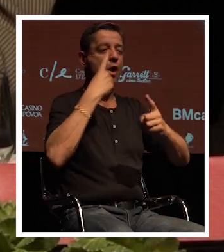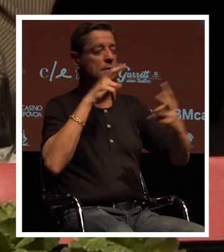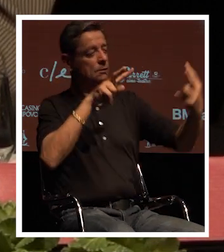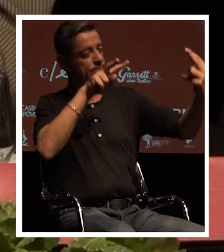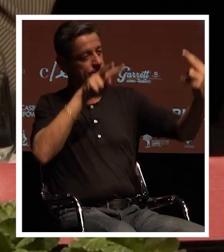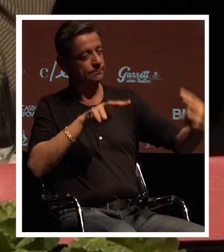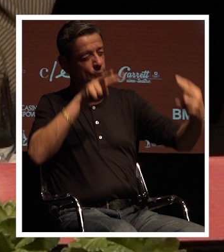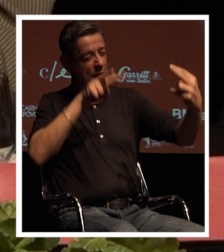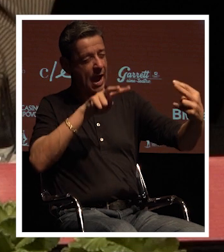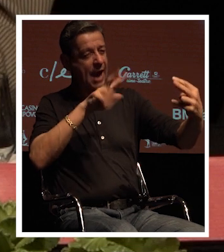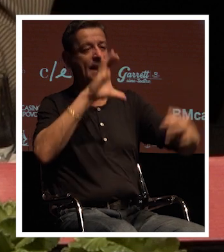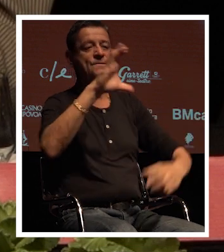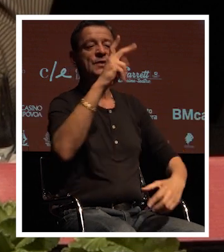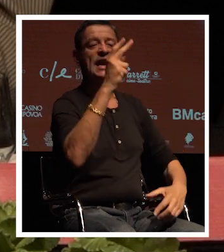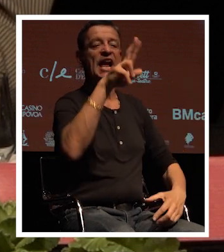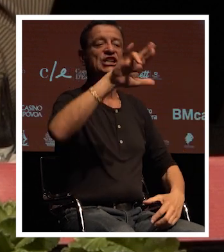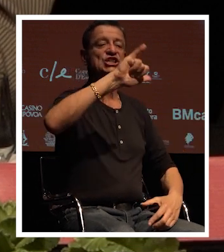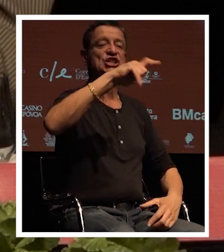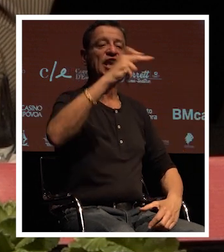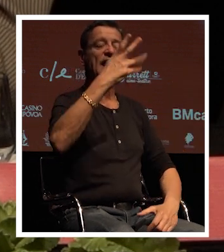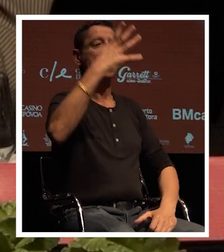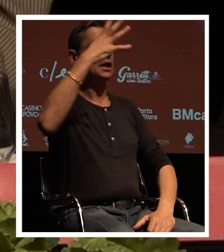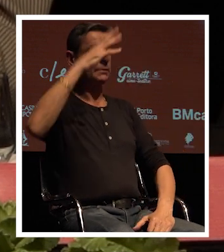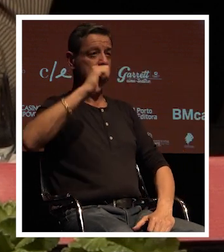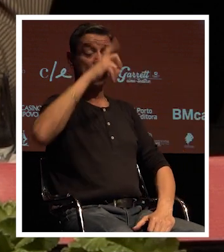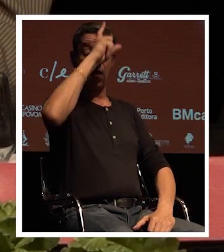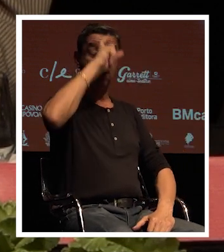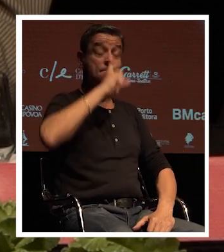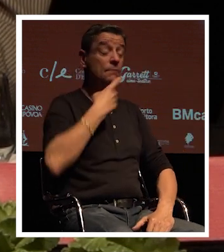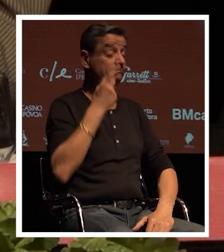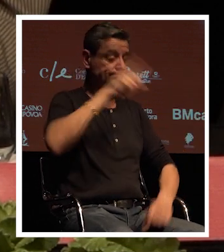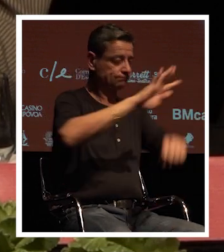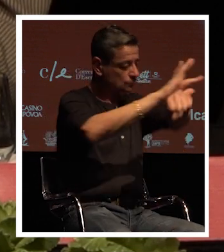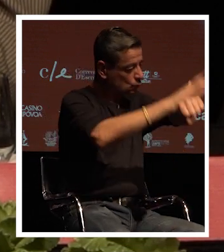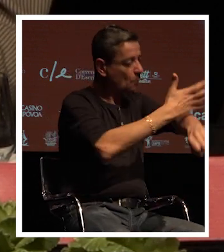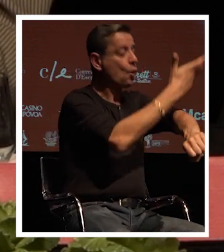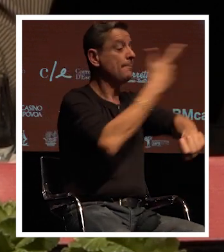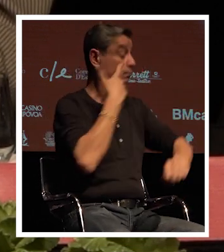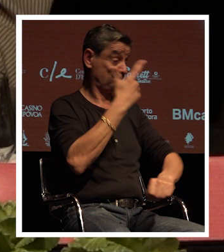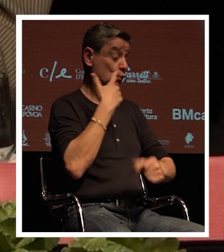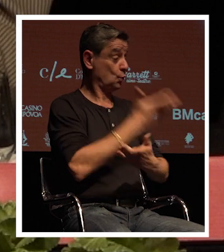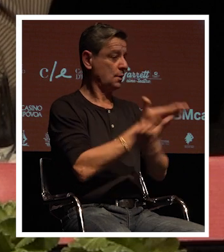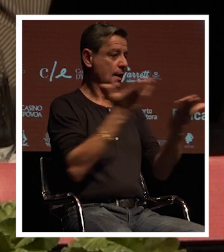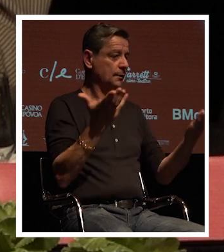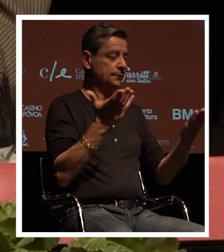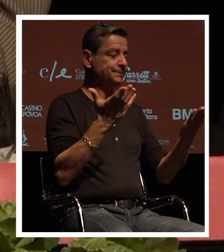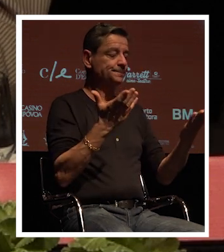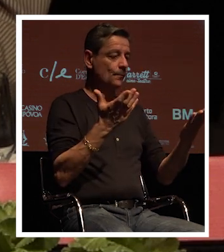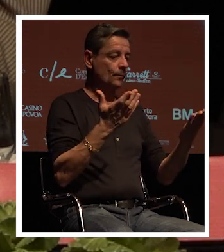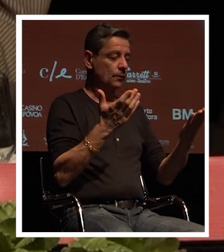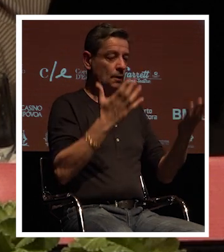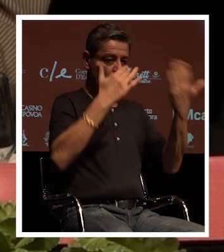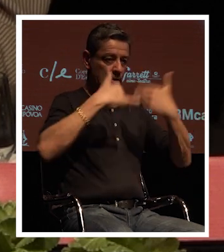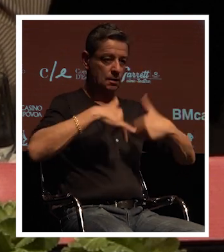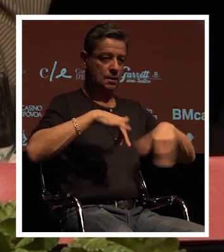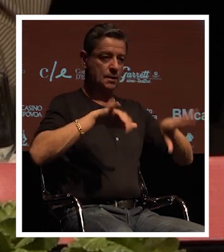sobre cachias não sei se se vocês se lembram do poema ou se conhecem mas ele de